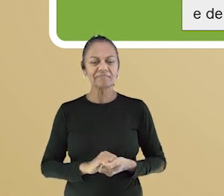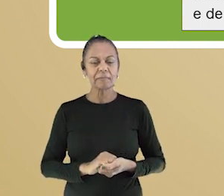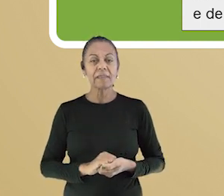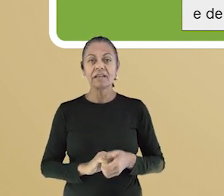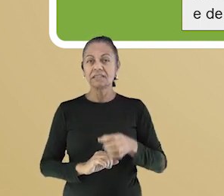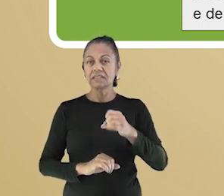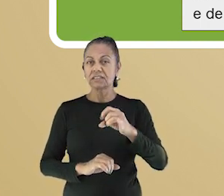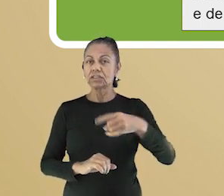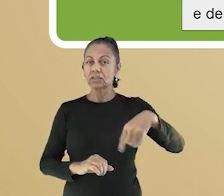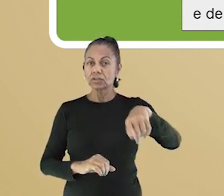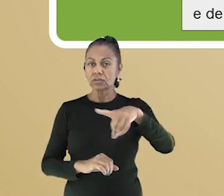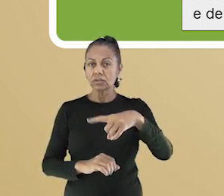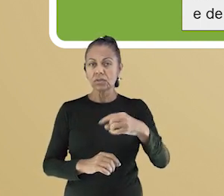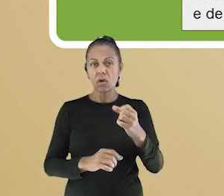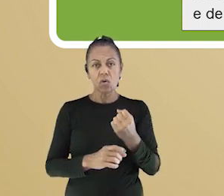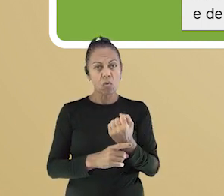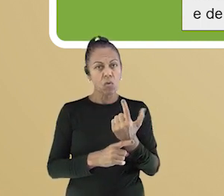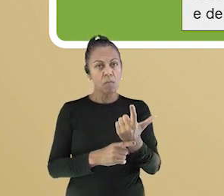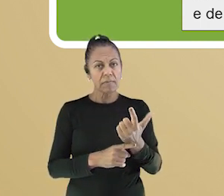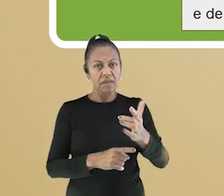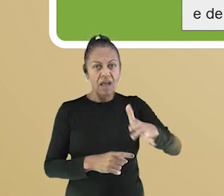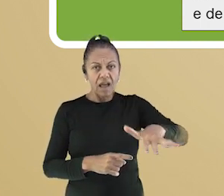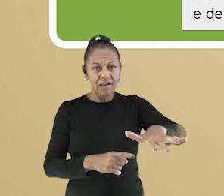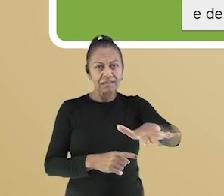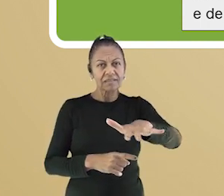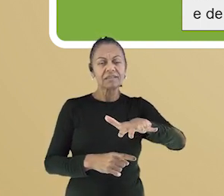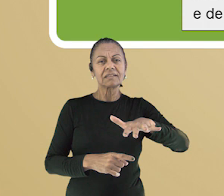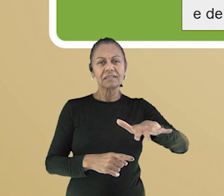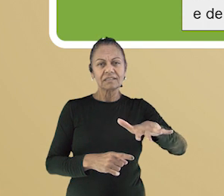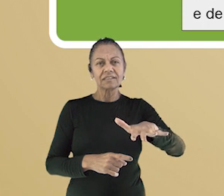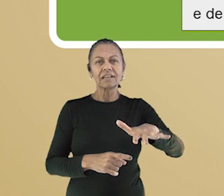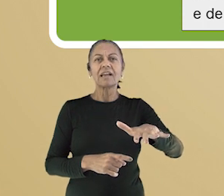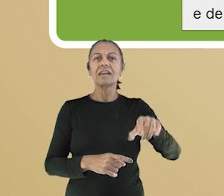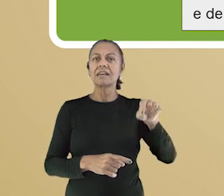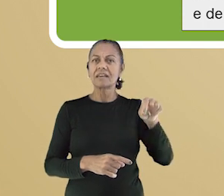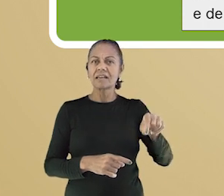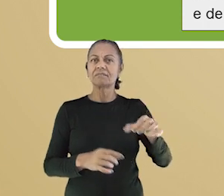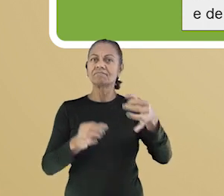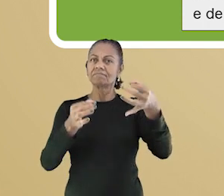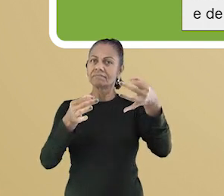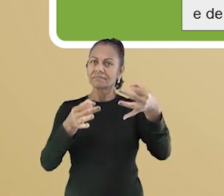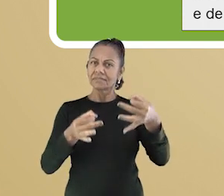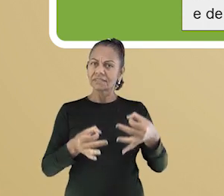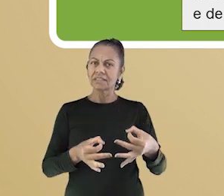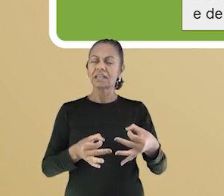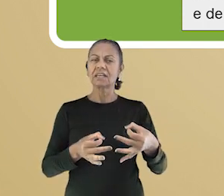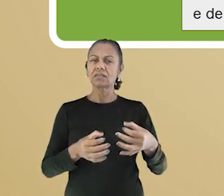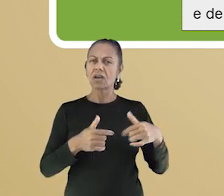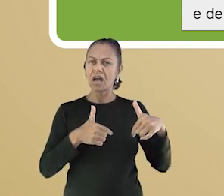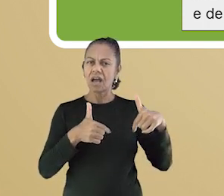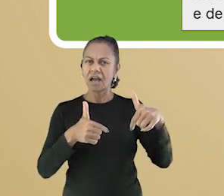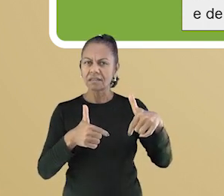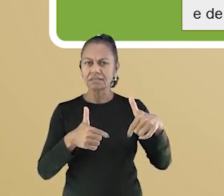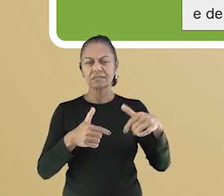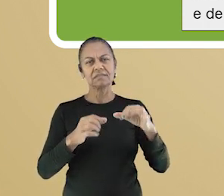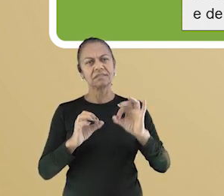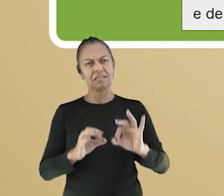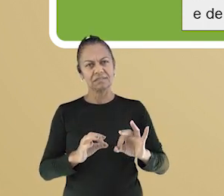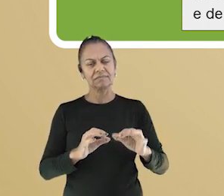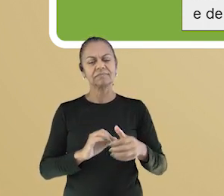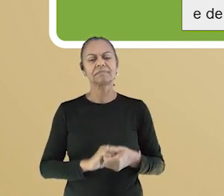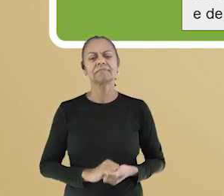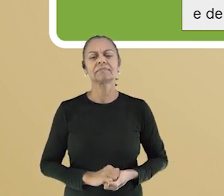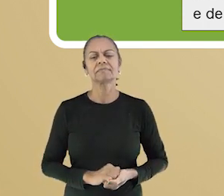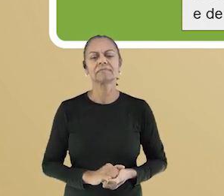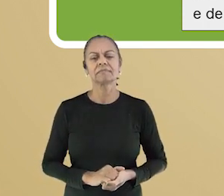certo? E comprando com eles, a gente está incentivando uma prática que está muito mais alinhada à preservação ambiental do